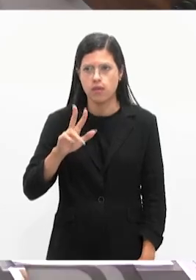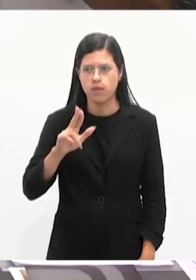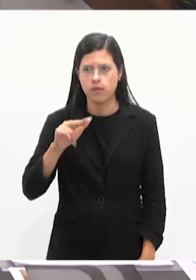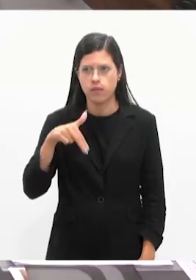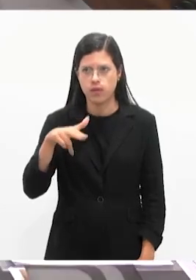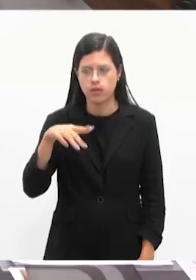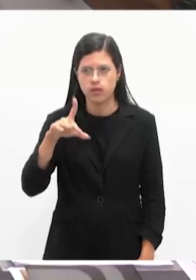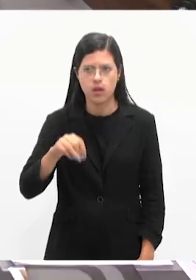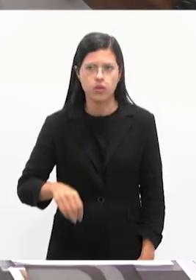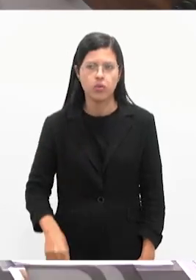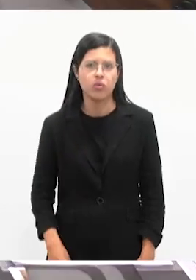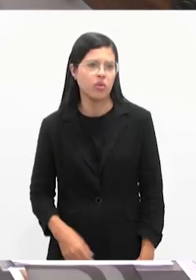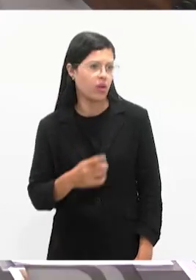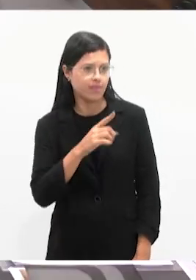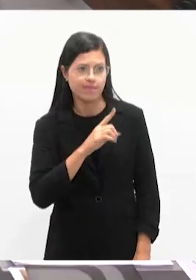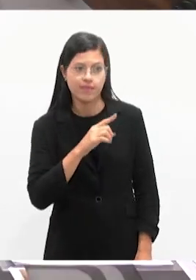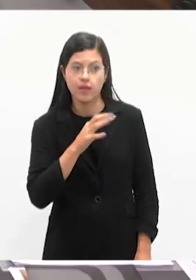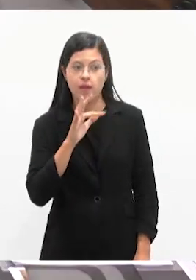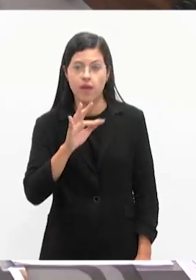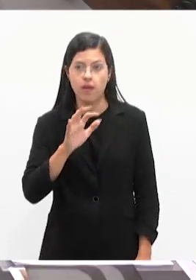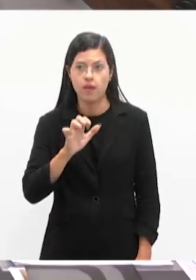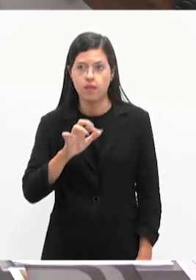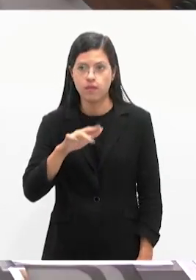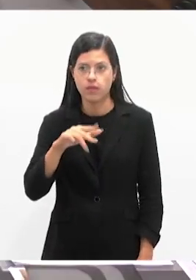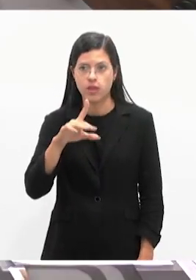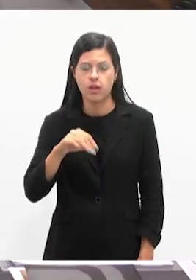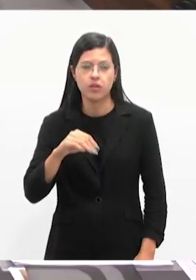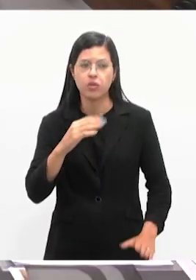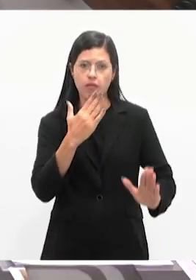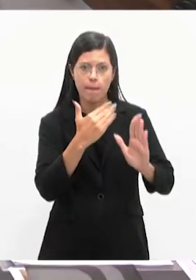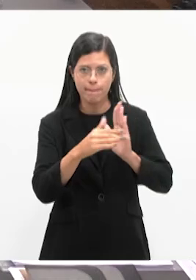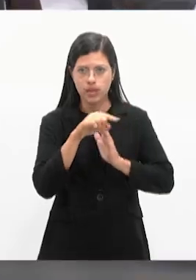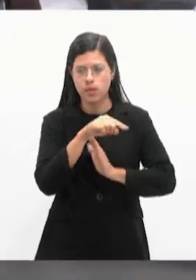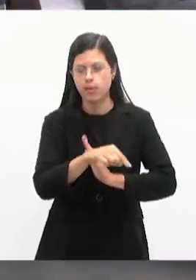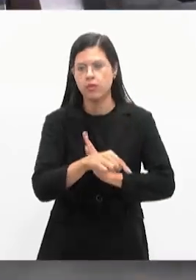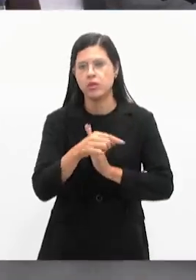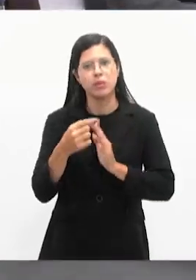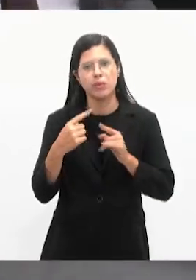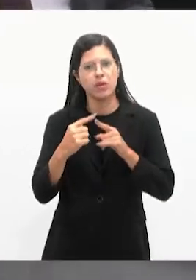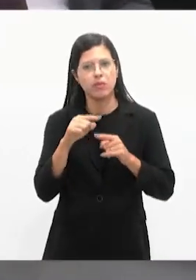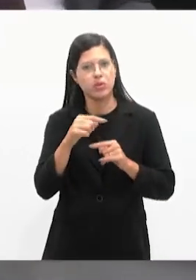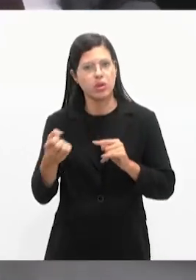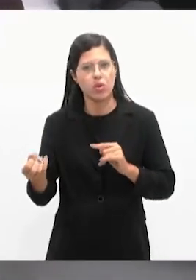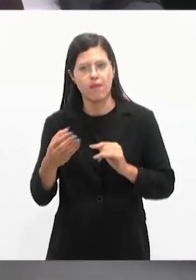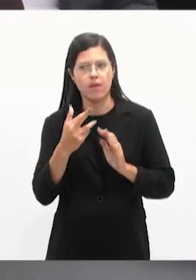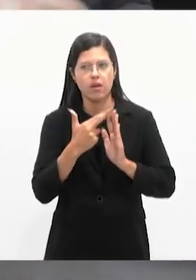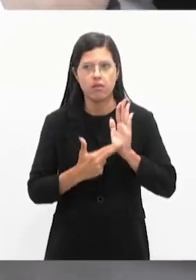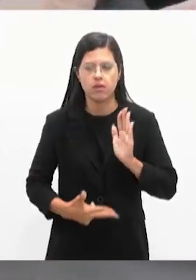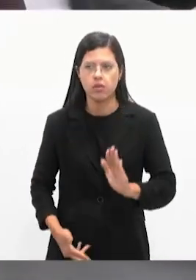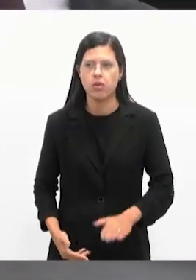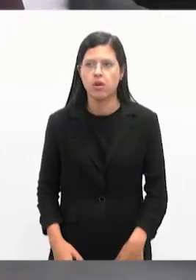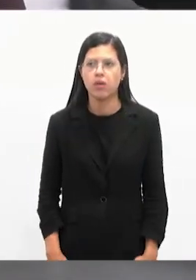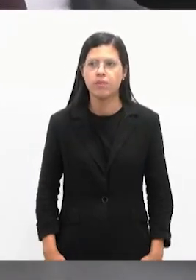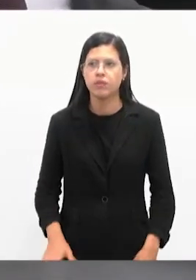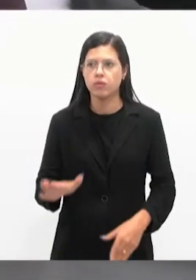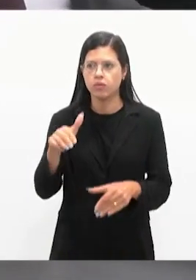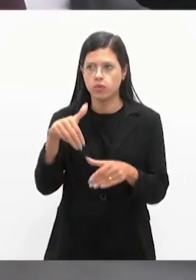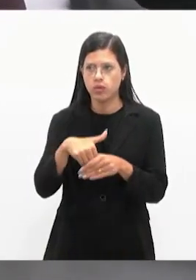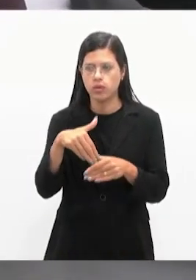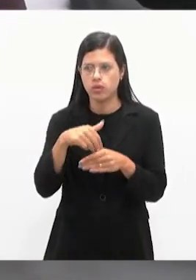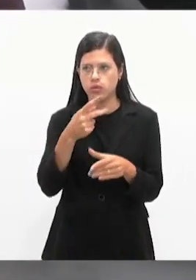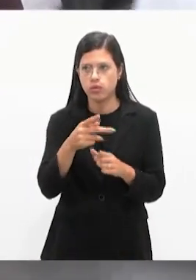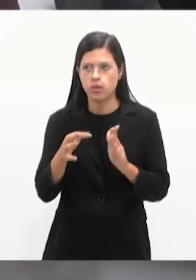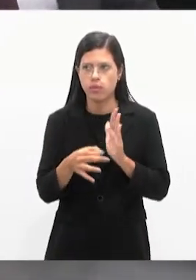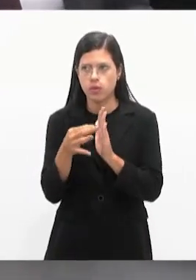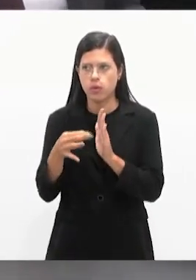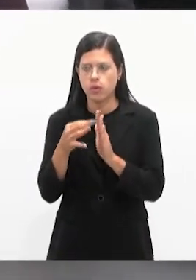as emendas dele. Você passou a ser a nova relatora. Vossa Excelência passa a ser a nova relatora, votando o parecer de Vossa Excelência